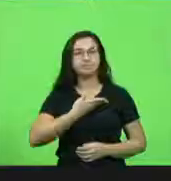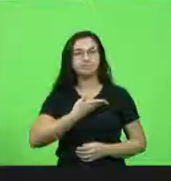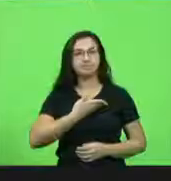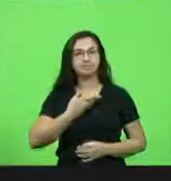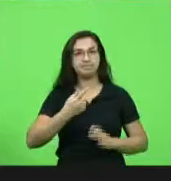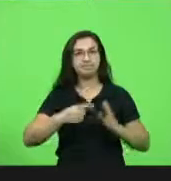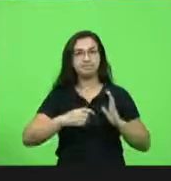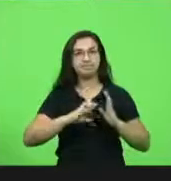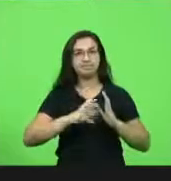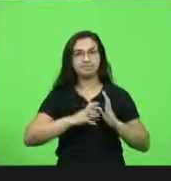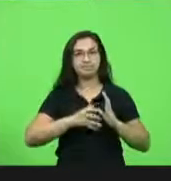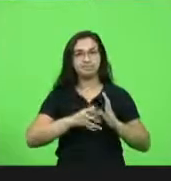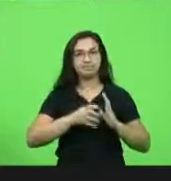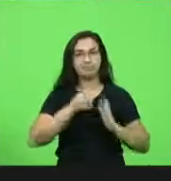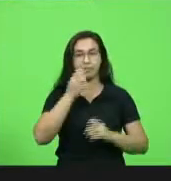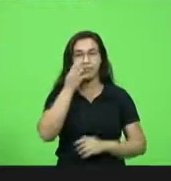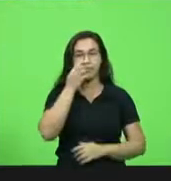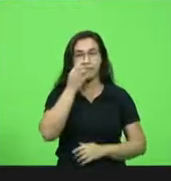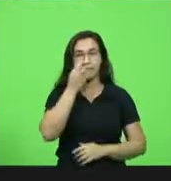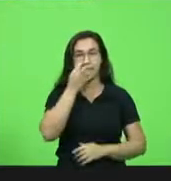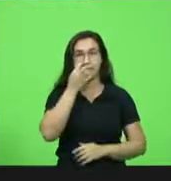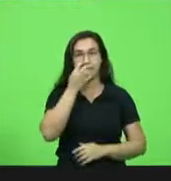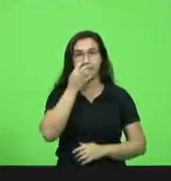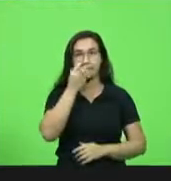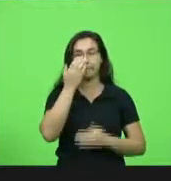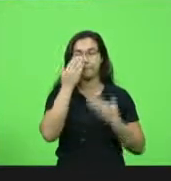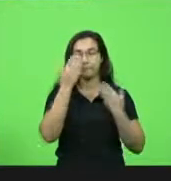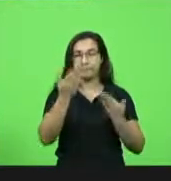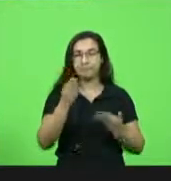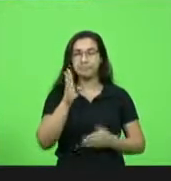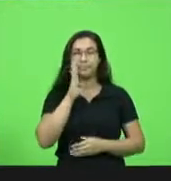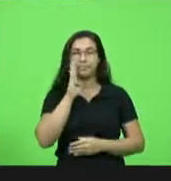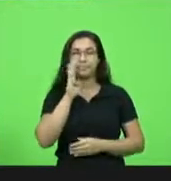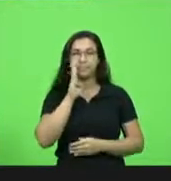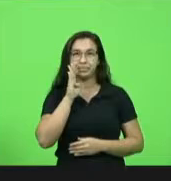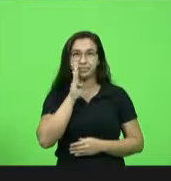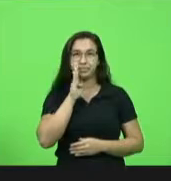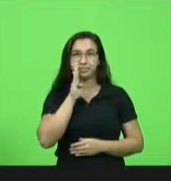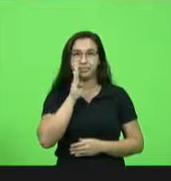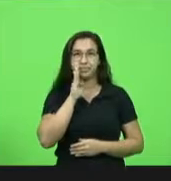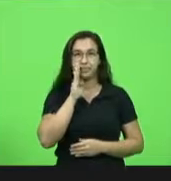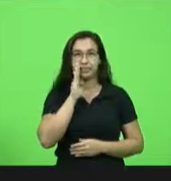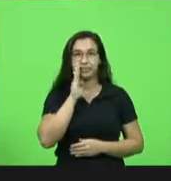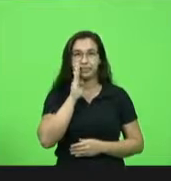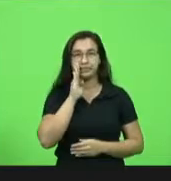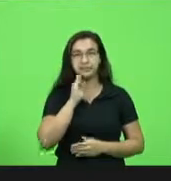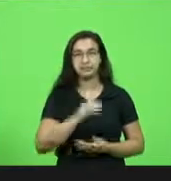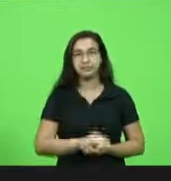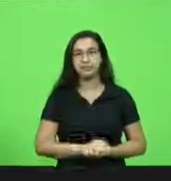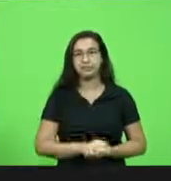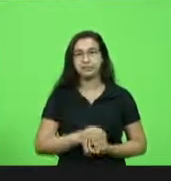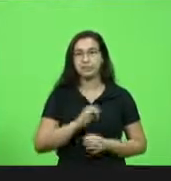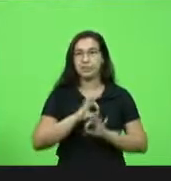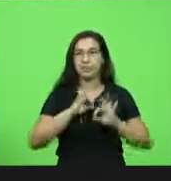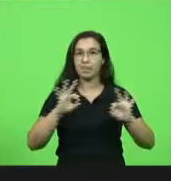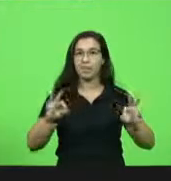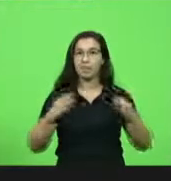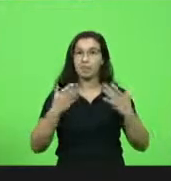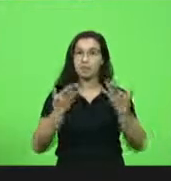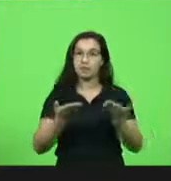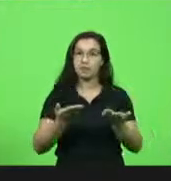Muito obrigado, presidente em exercício, deputado Nilson Berlanda. Muito bom tê-lo aí na presidência,